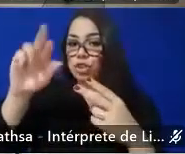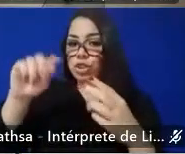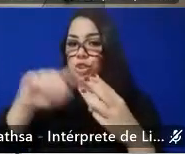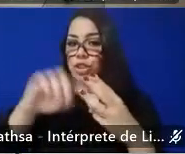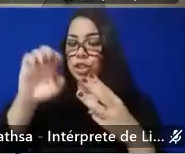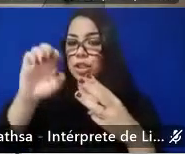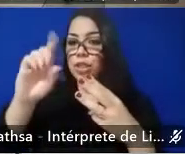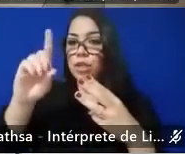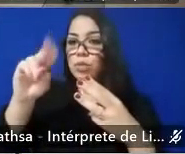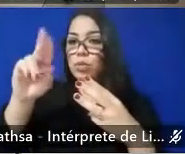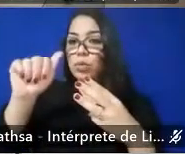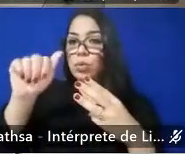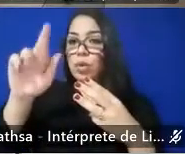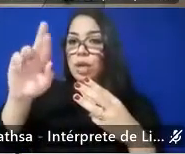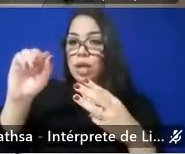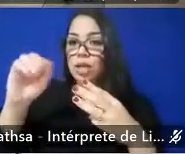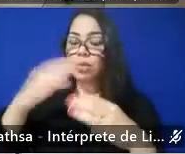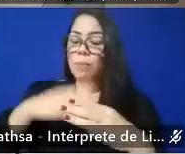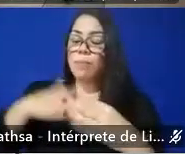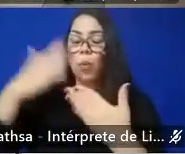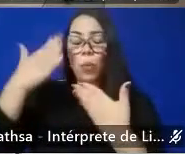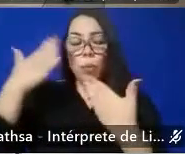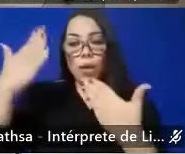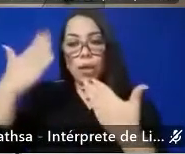fica o meu agradecimento